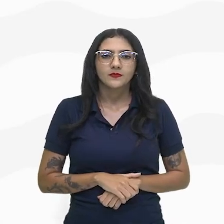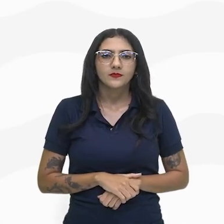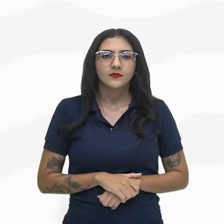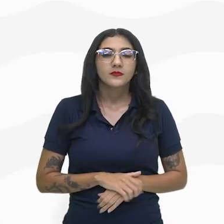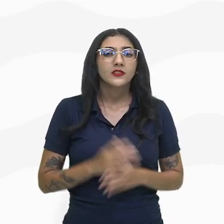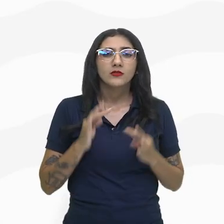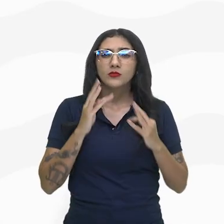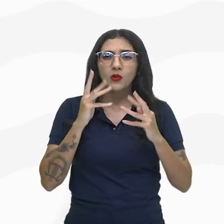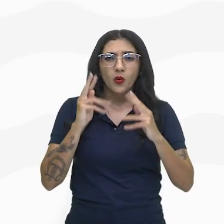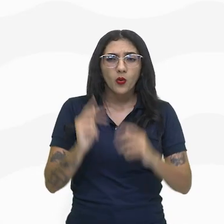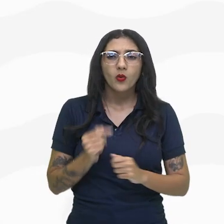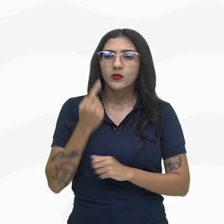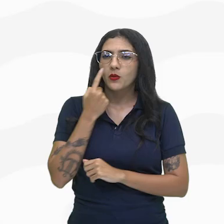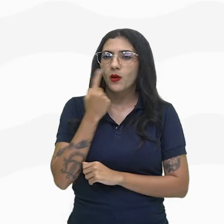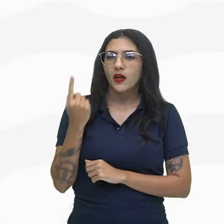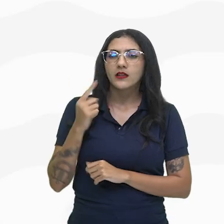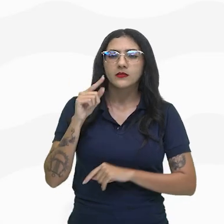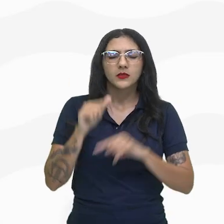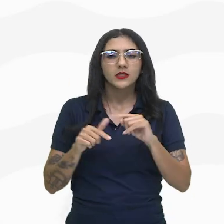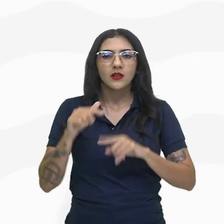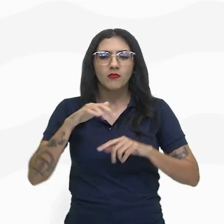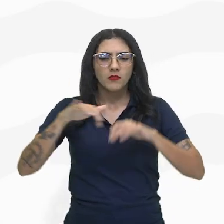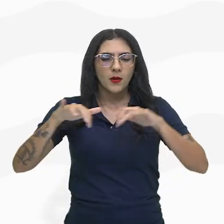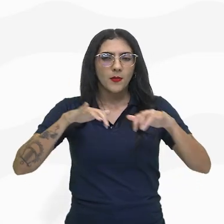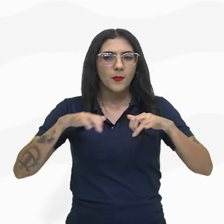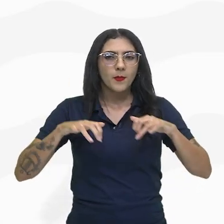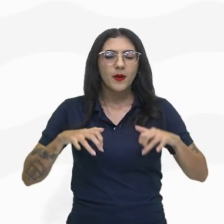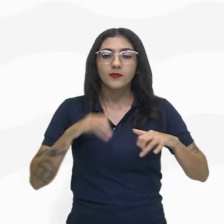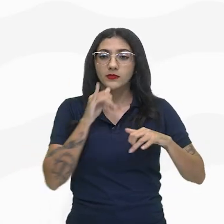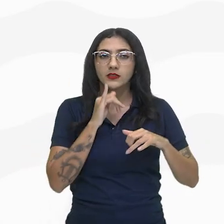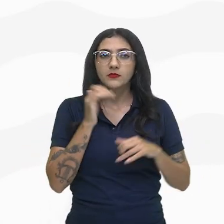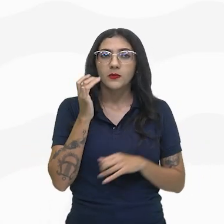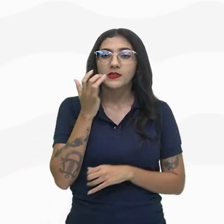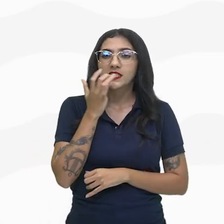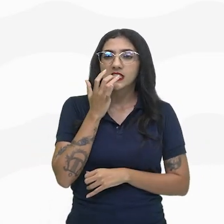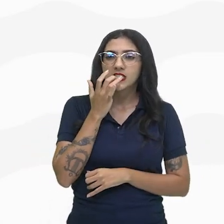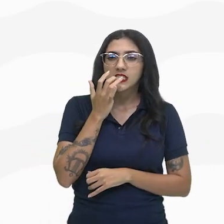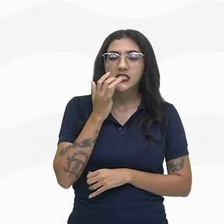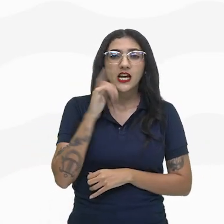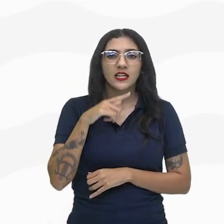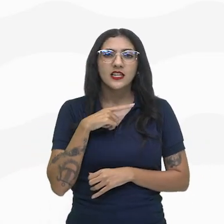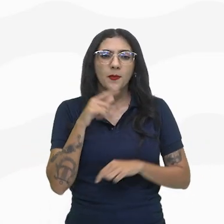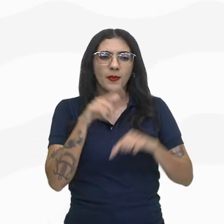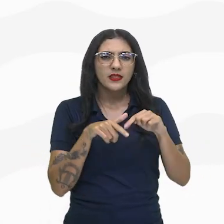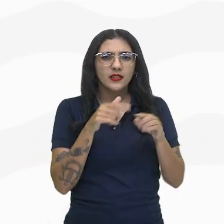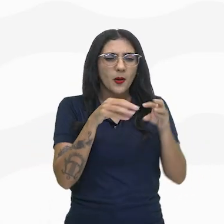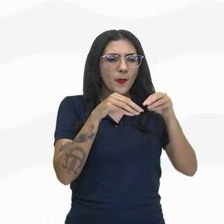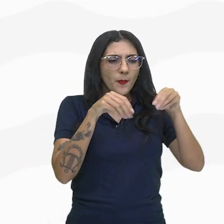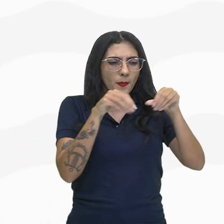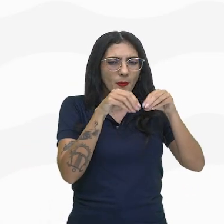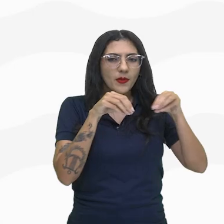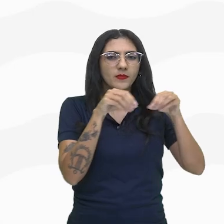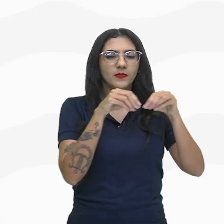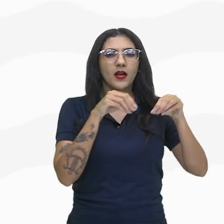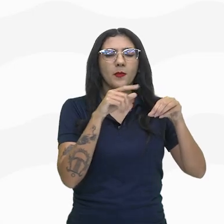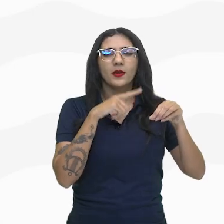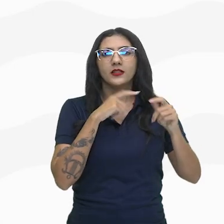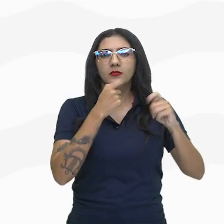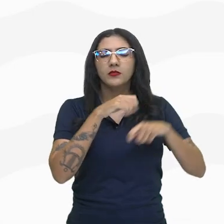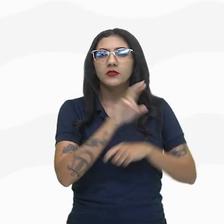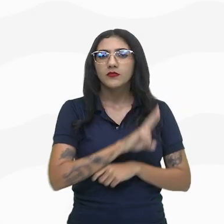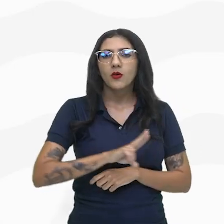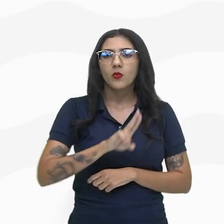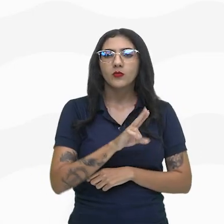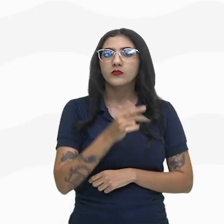esse material aí é separado e, por exemplo, o plástico, ele é todo transformado em grãos, né, para ser novamente utilizado aí